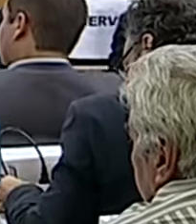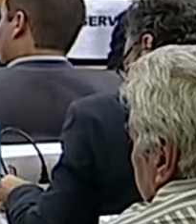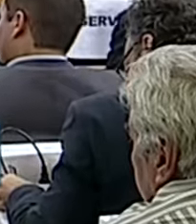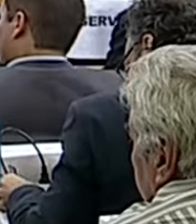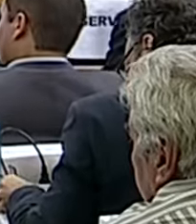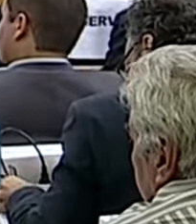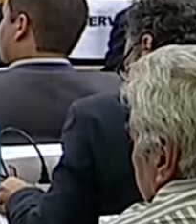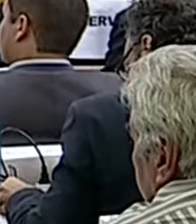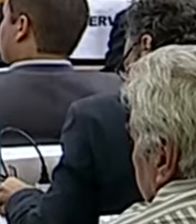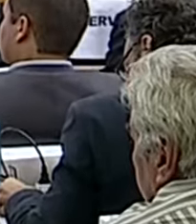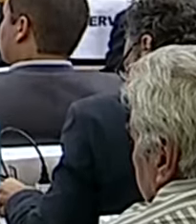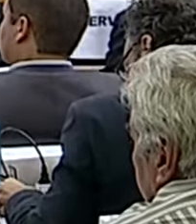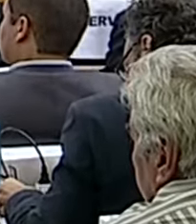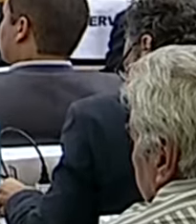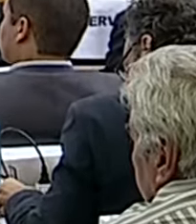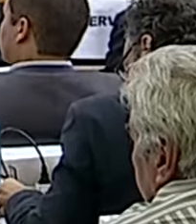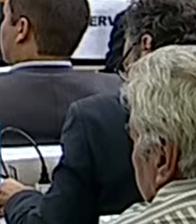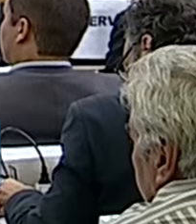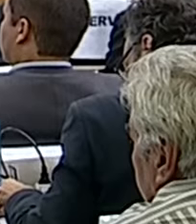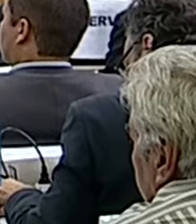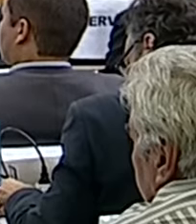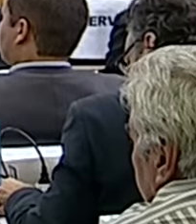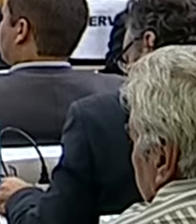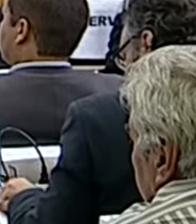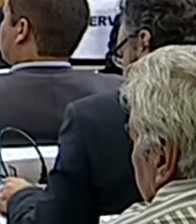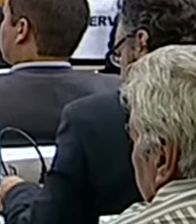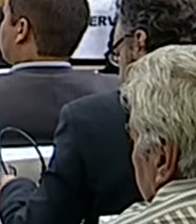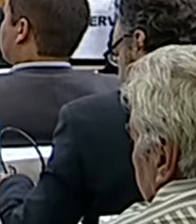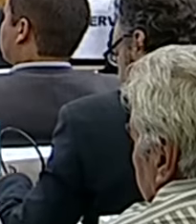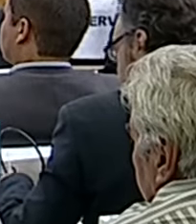da Oi